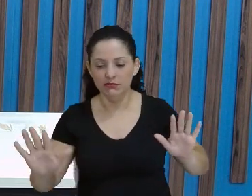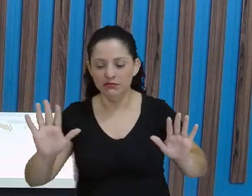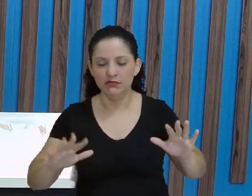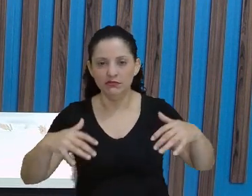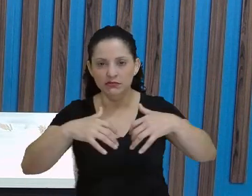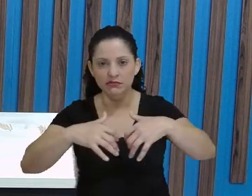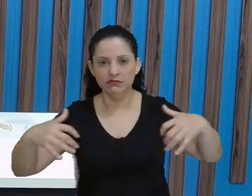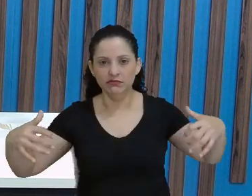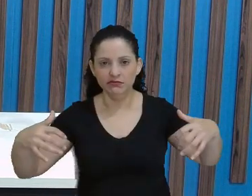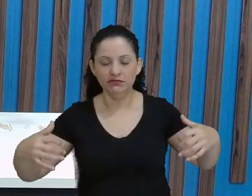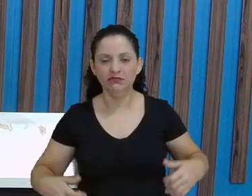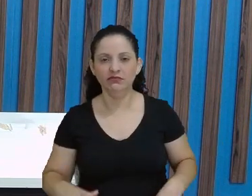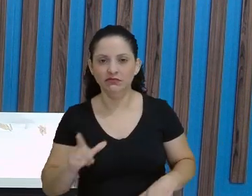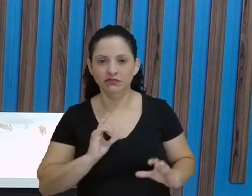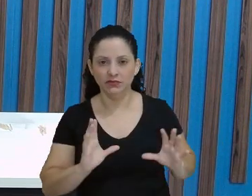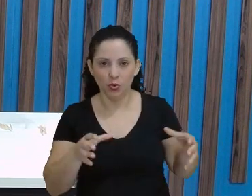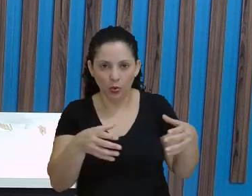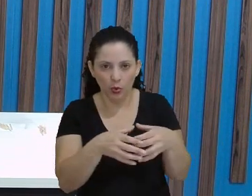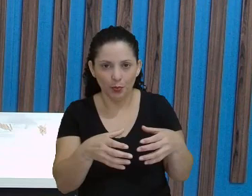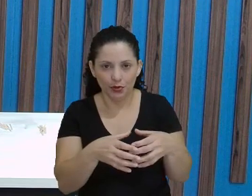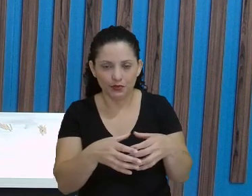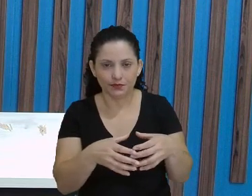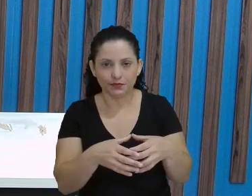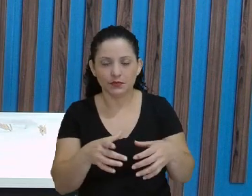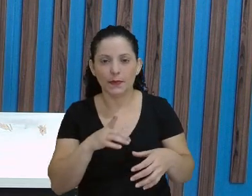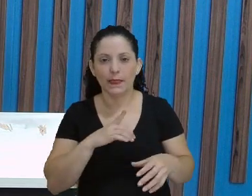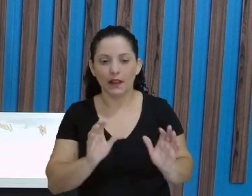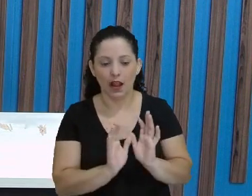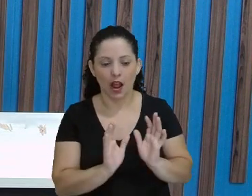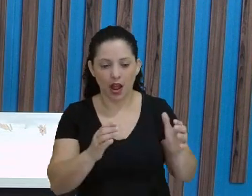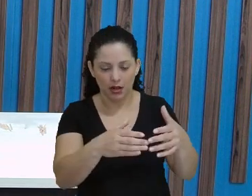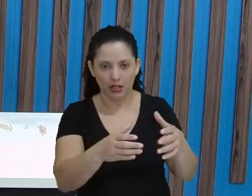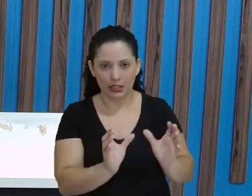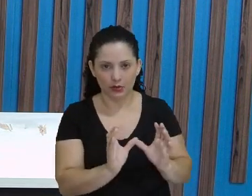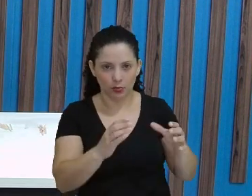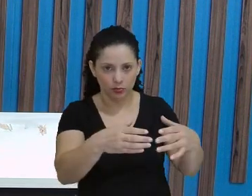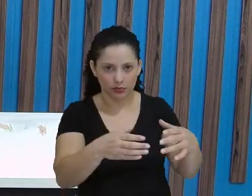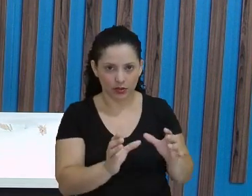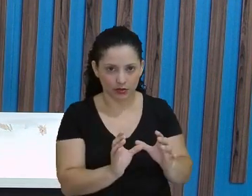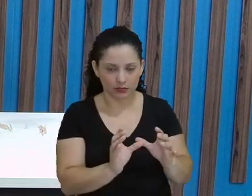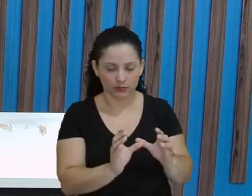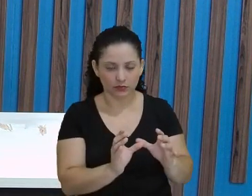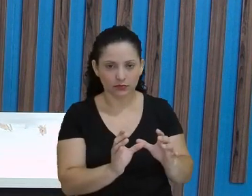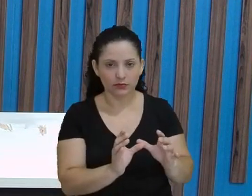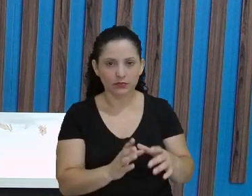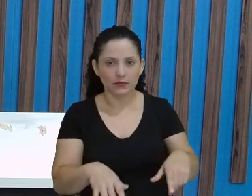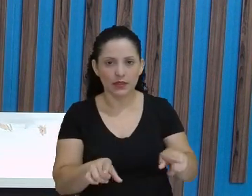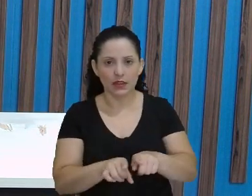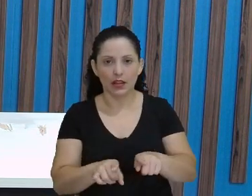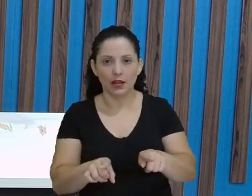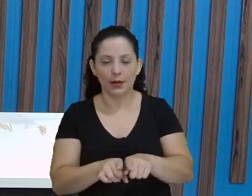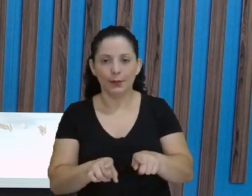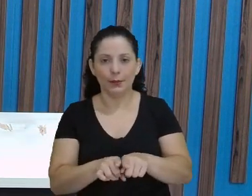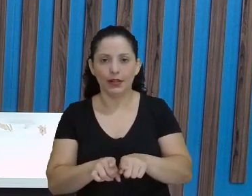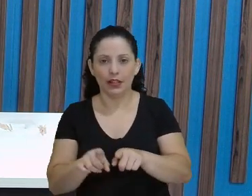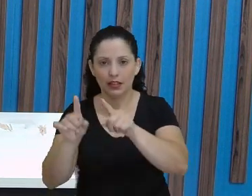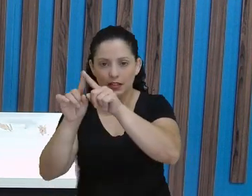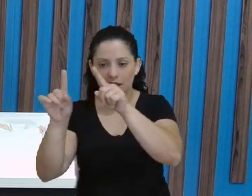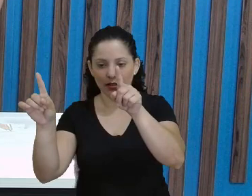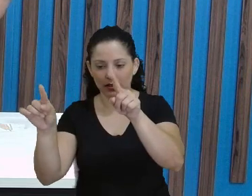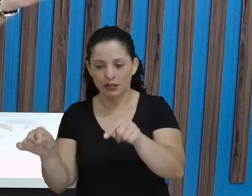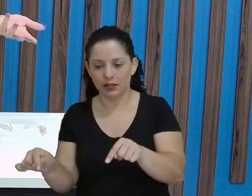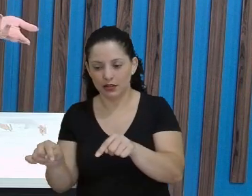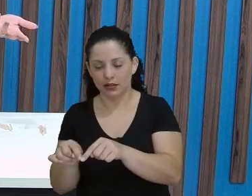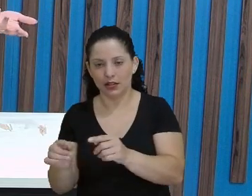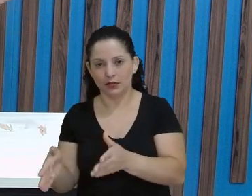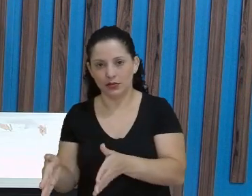grupos. Existem os que possuem o corpo arredondado e os que possuem os corpos